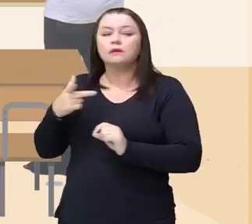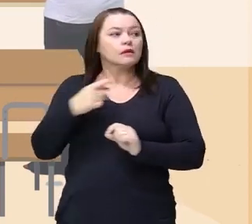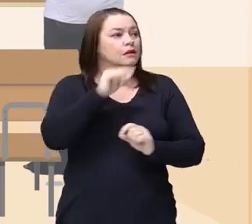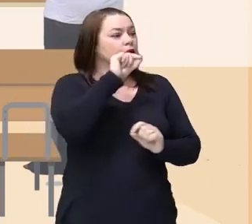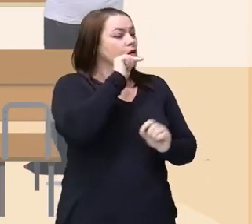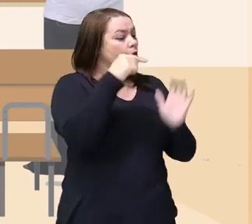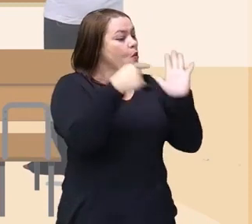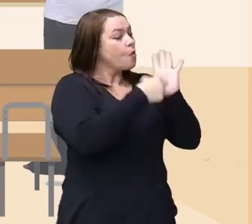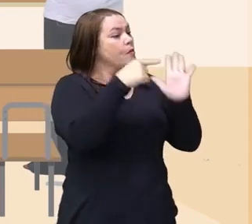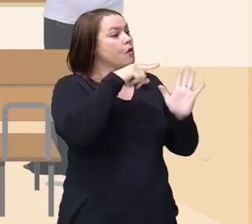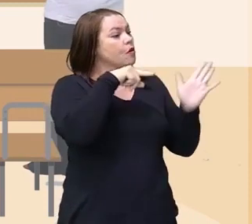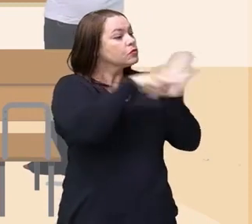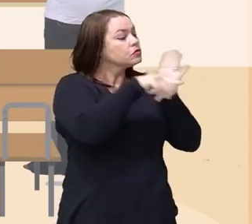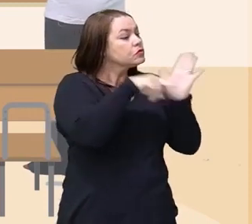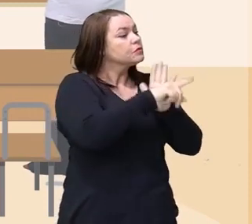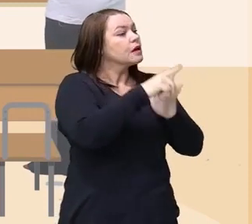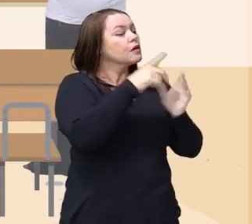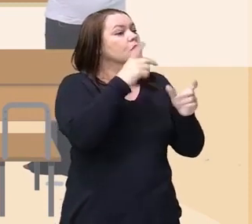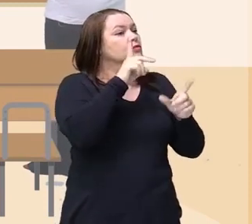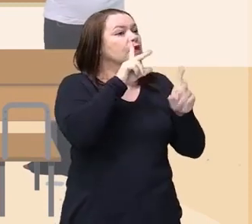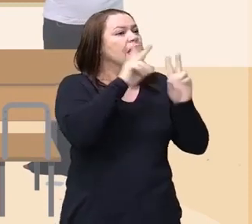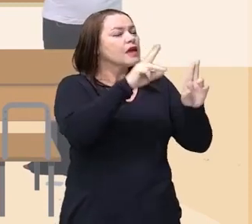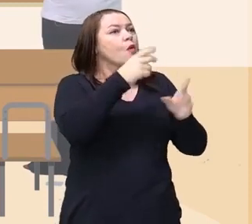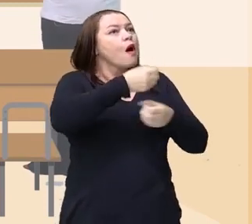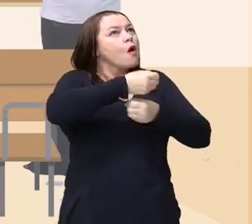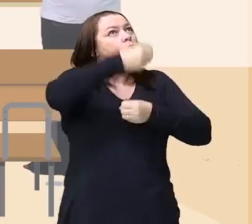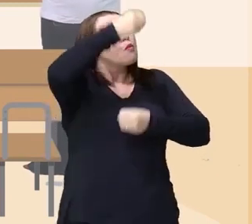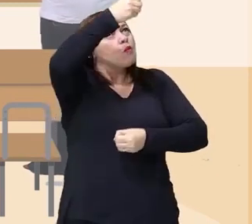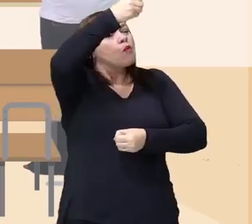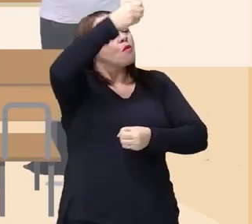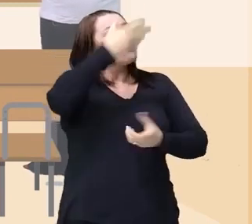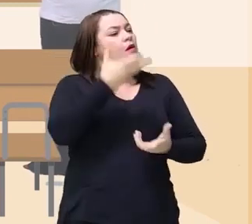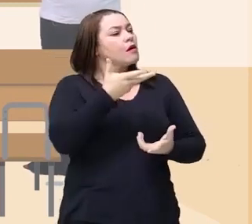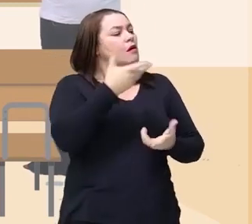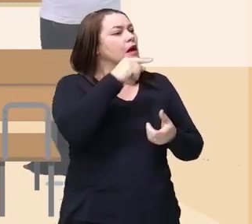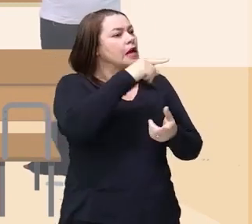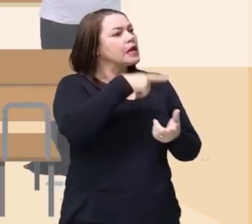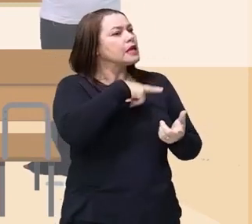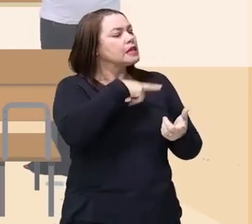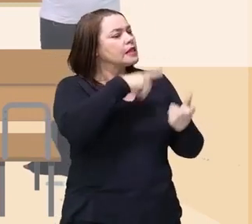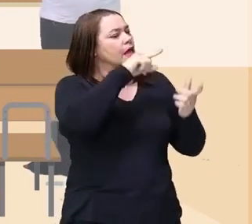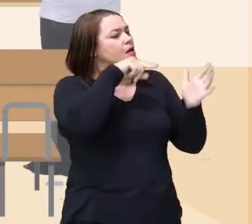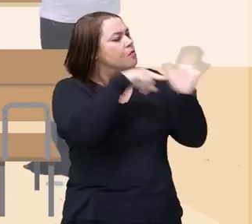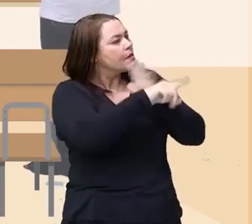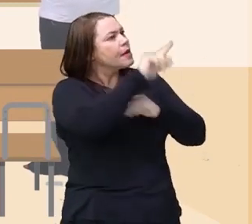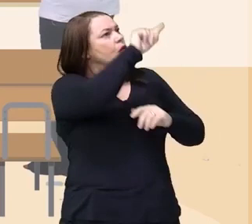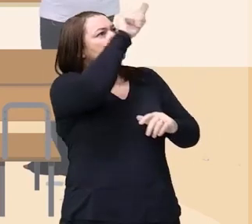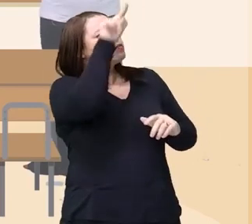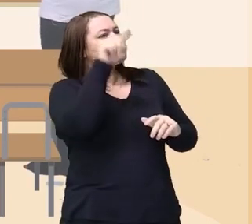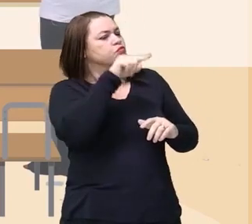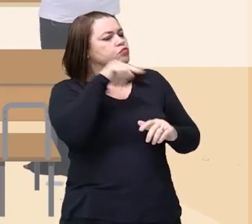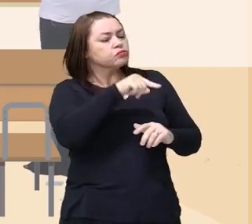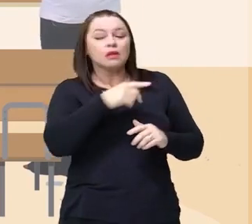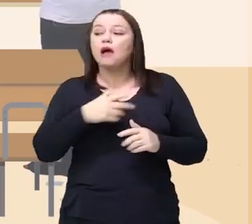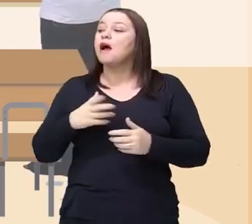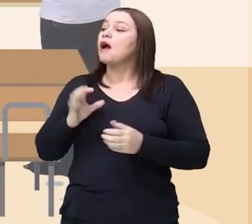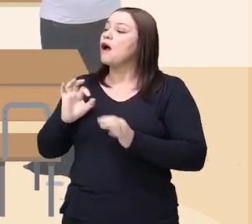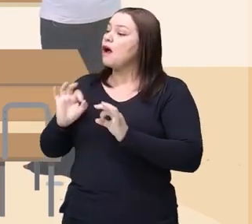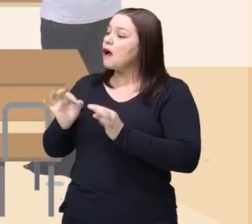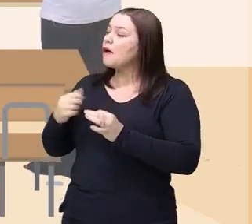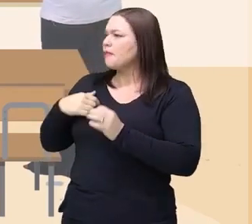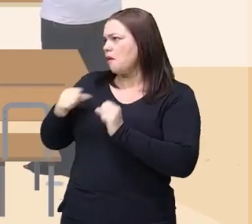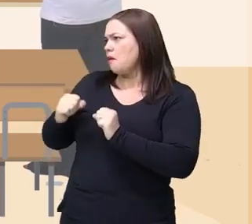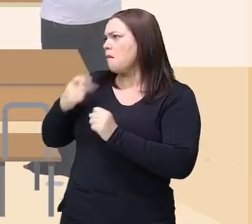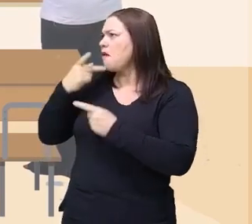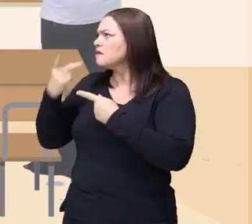de pergunta é igualzinho a um guarda-chuva, Chiquinho. Ele é um ponto de interrogação. Então eu posso